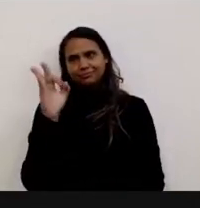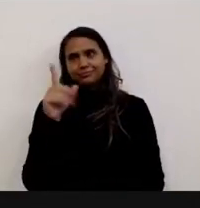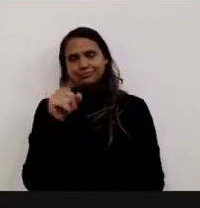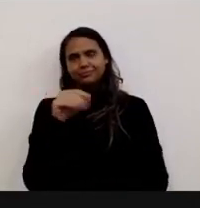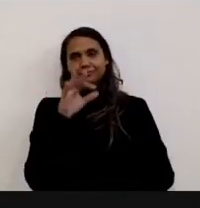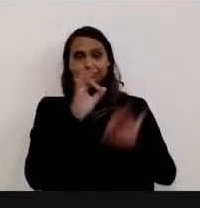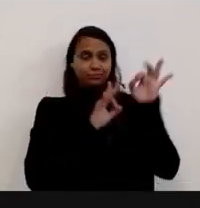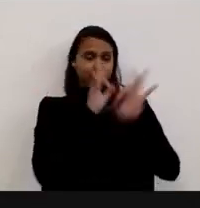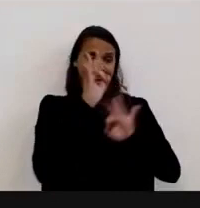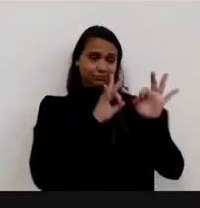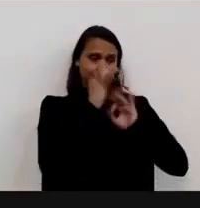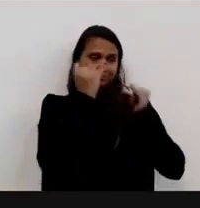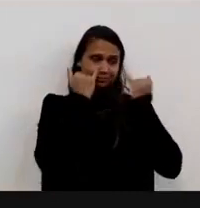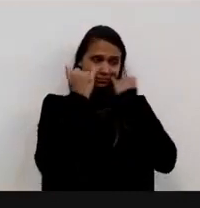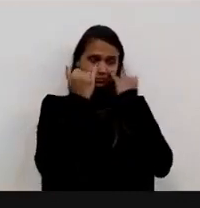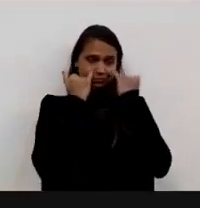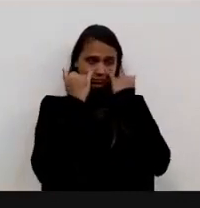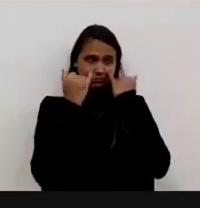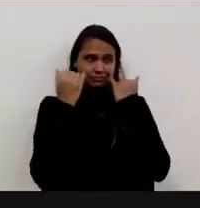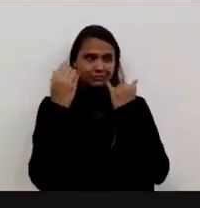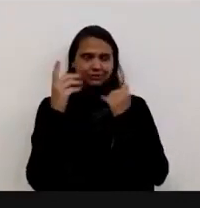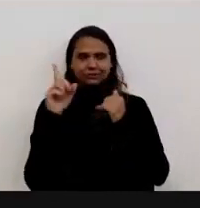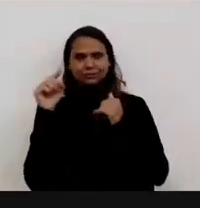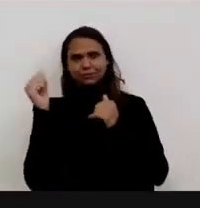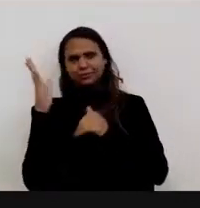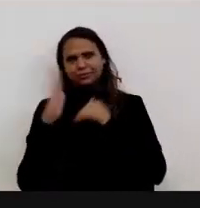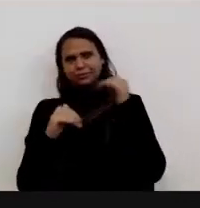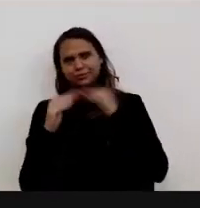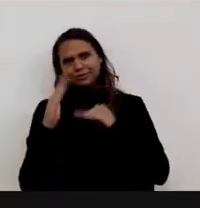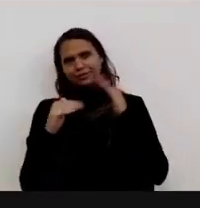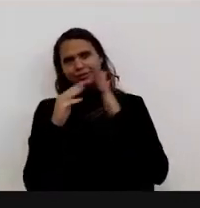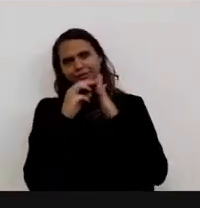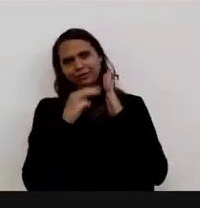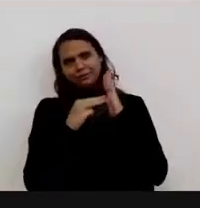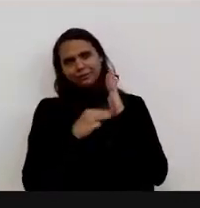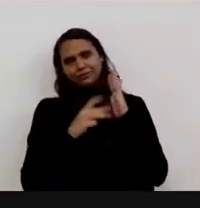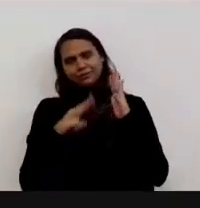dos dados. Depois, a aplicação dos métodos é mais fácil.